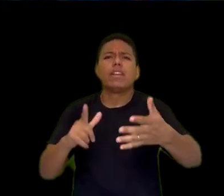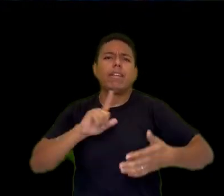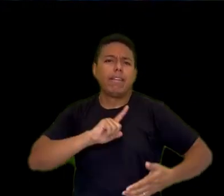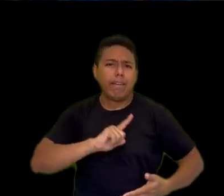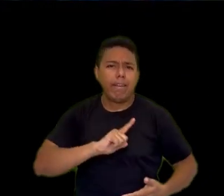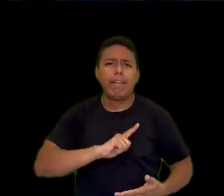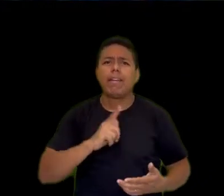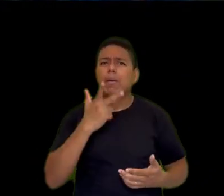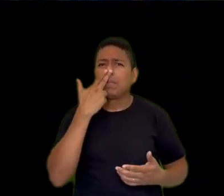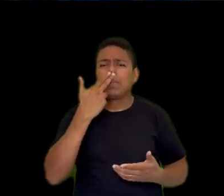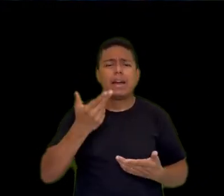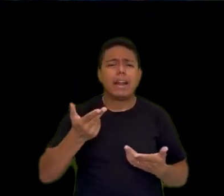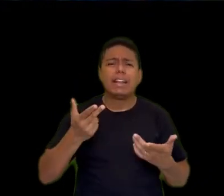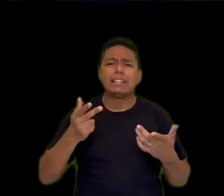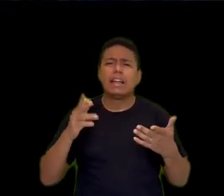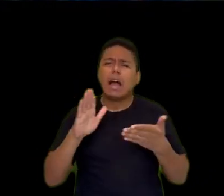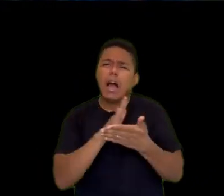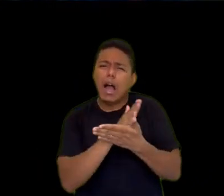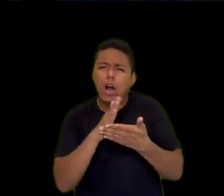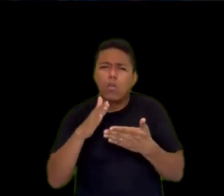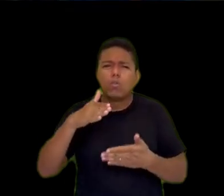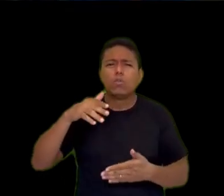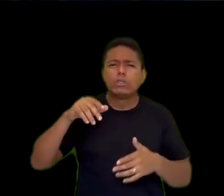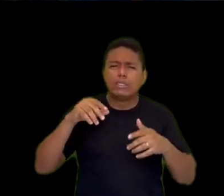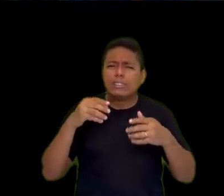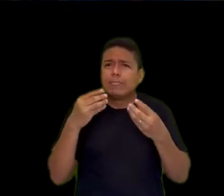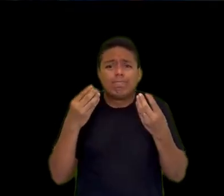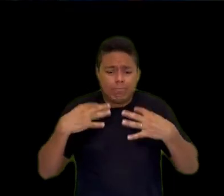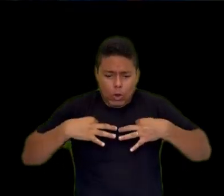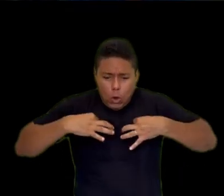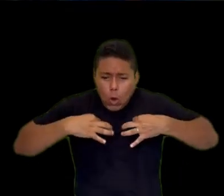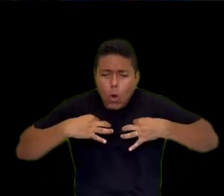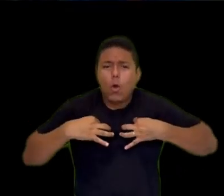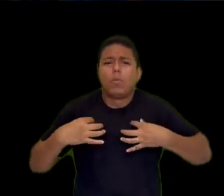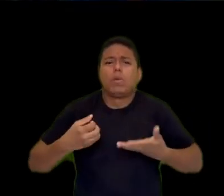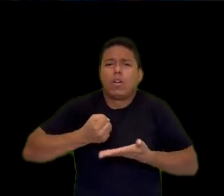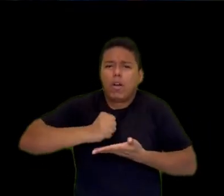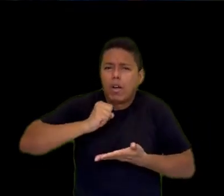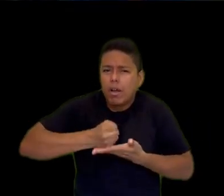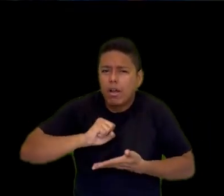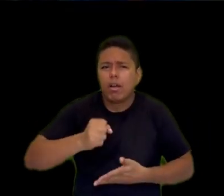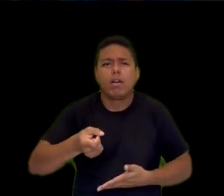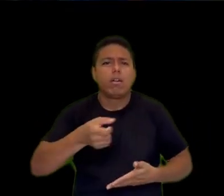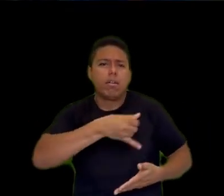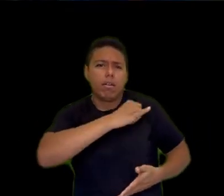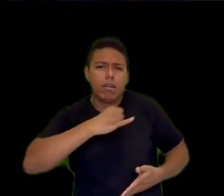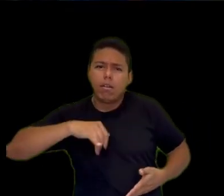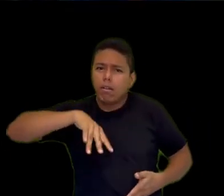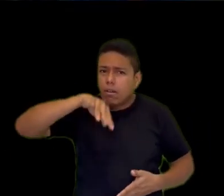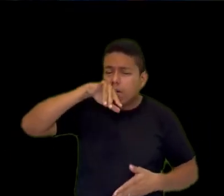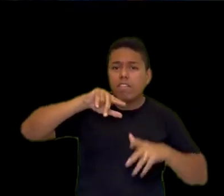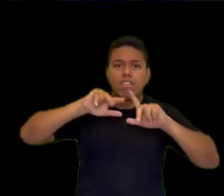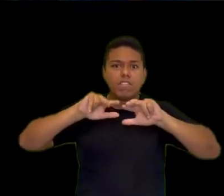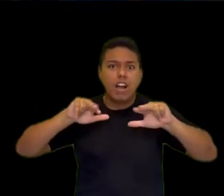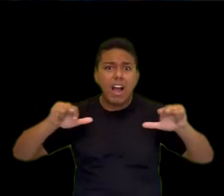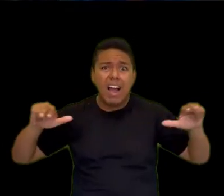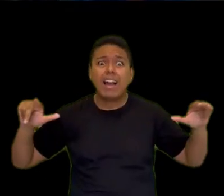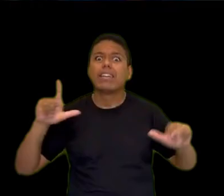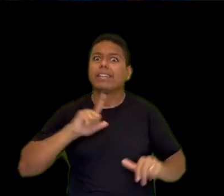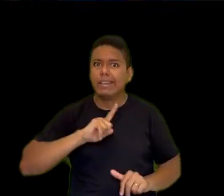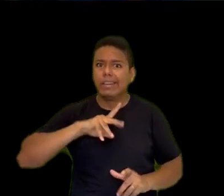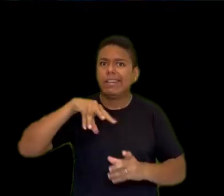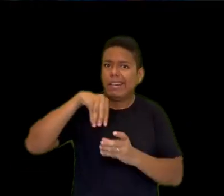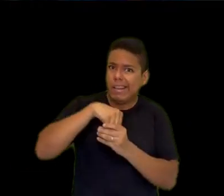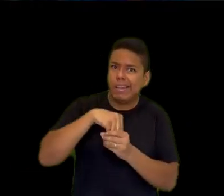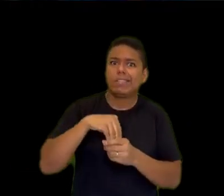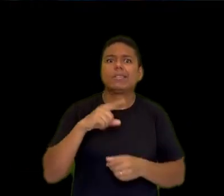Em vários produtos que a gente consome. Também na regulação de produtos e serviços e na promoção de ambientes